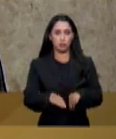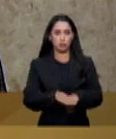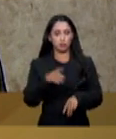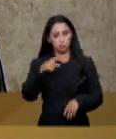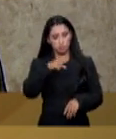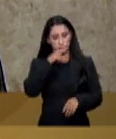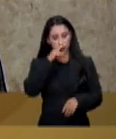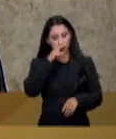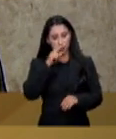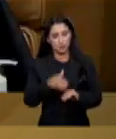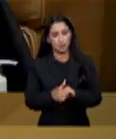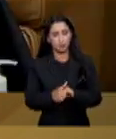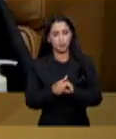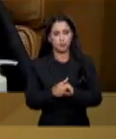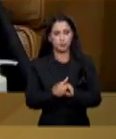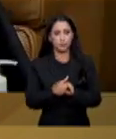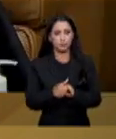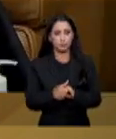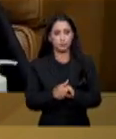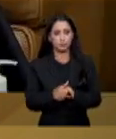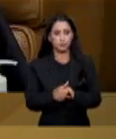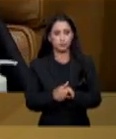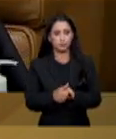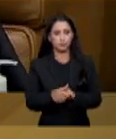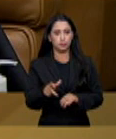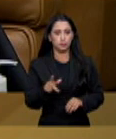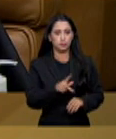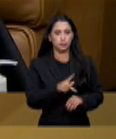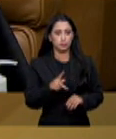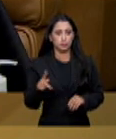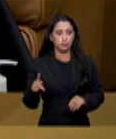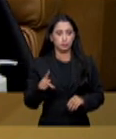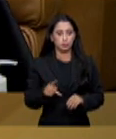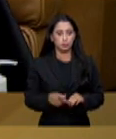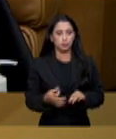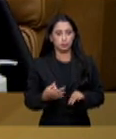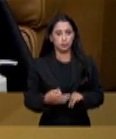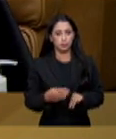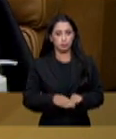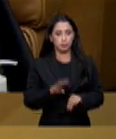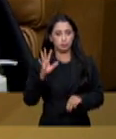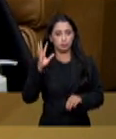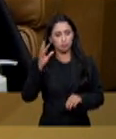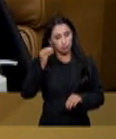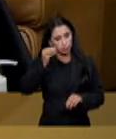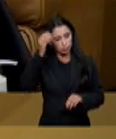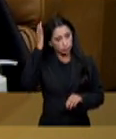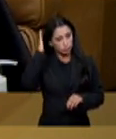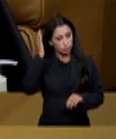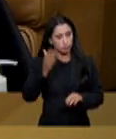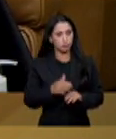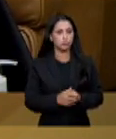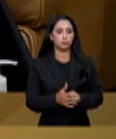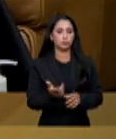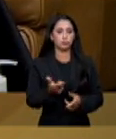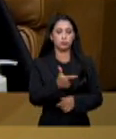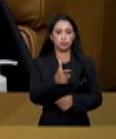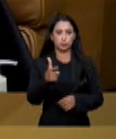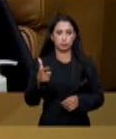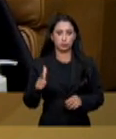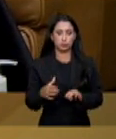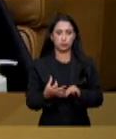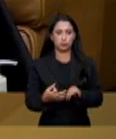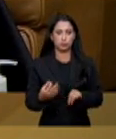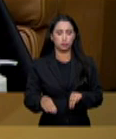Senhor presidente, cumprimento Vossa Excelência, ministro Luiz Fux. Cumprimento os eminentes pares, as